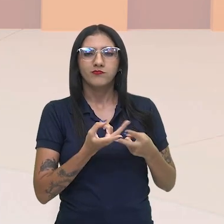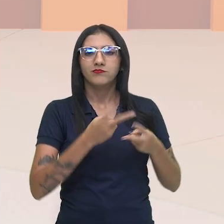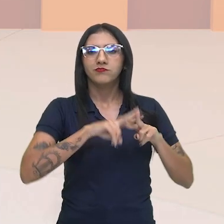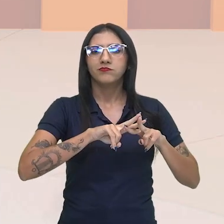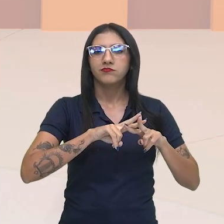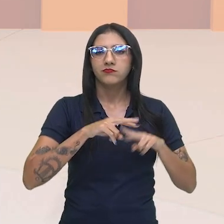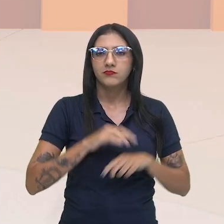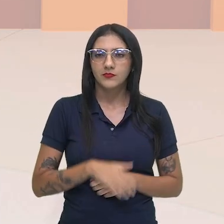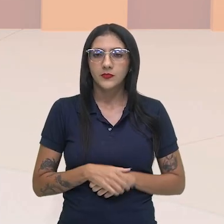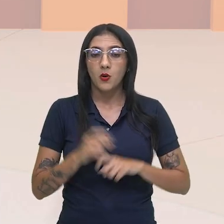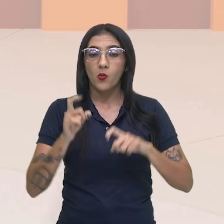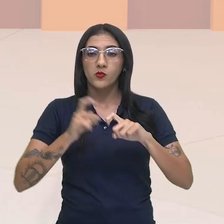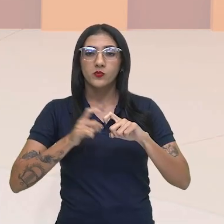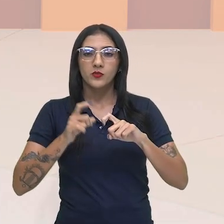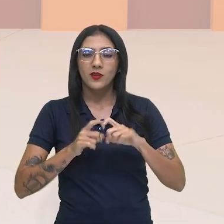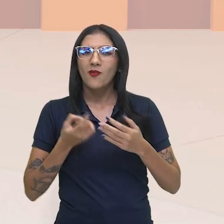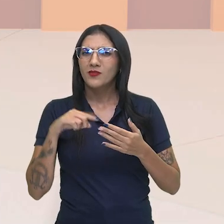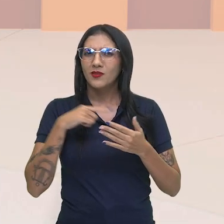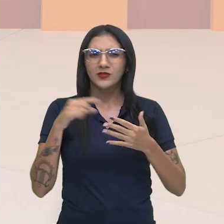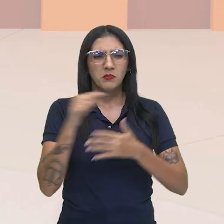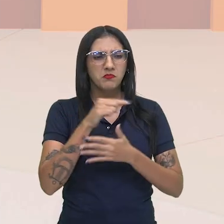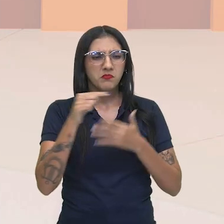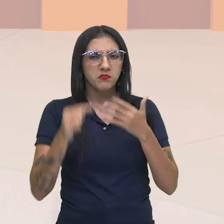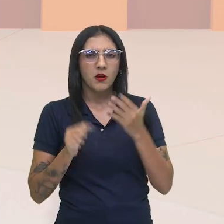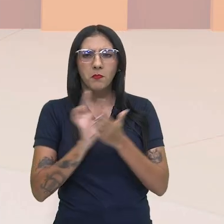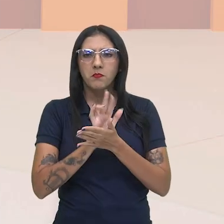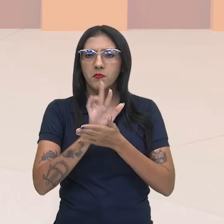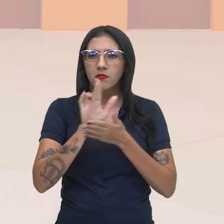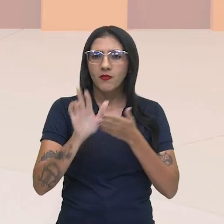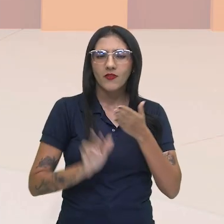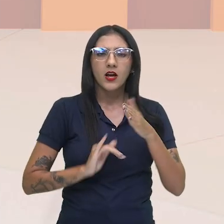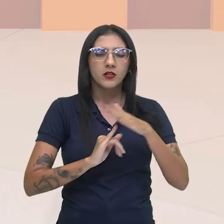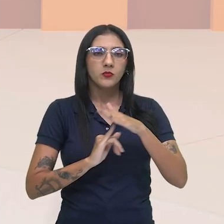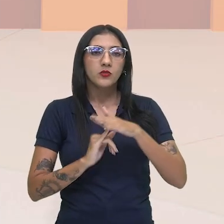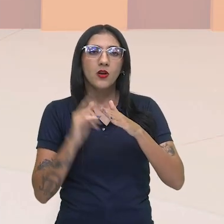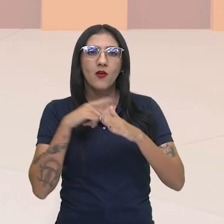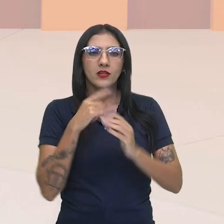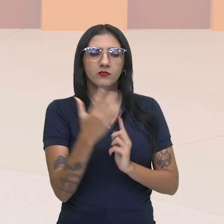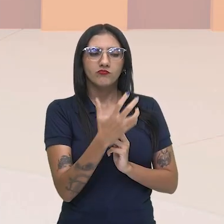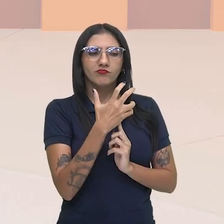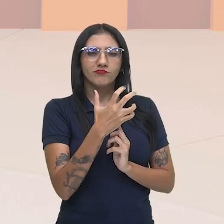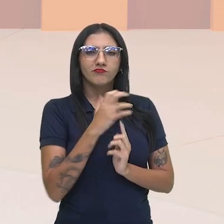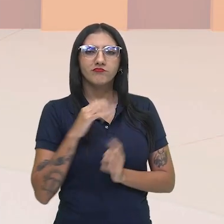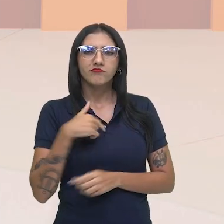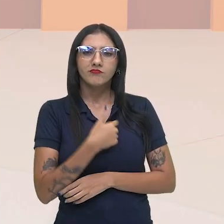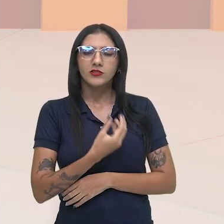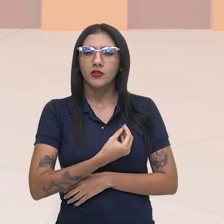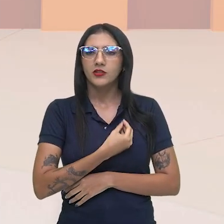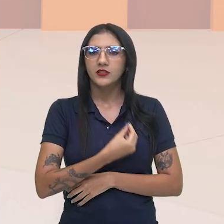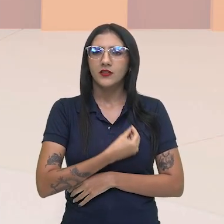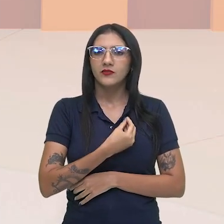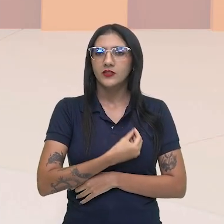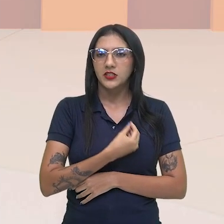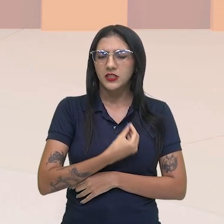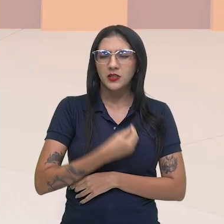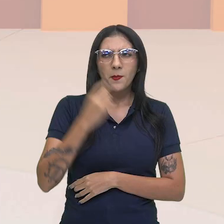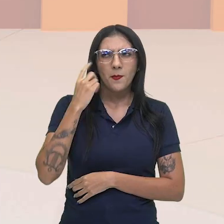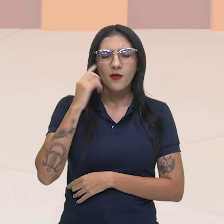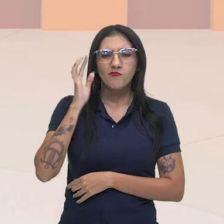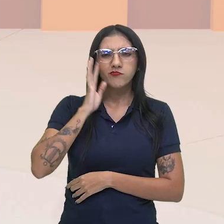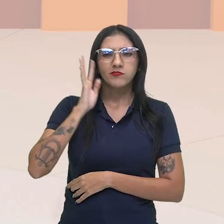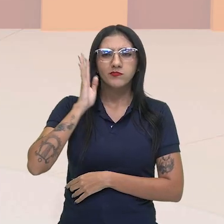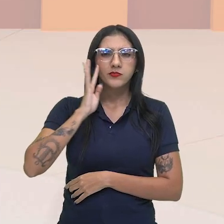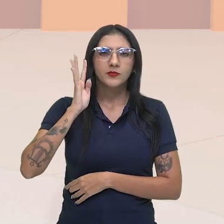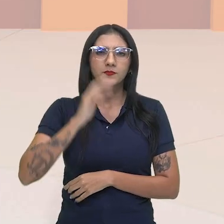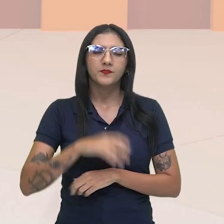hospital, seriam essas instituições que vão disciplinar o nosso corpo, disciplinar a nossa mente, tá